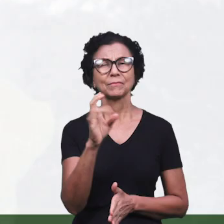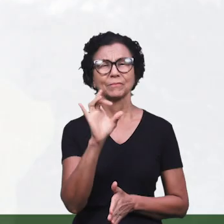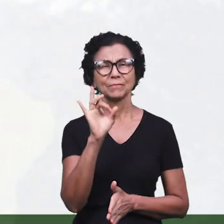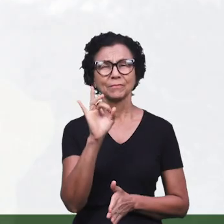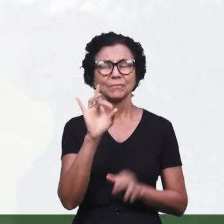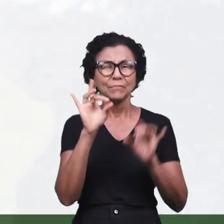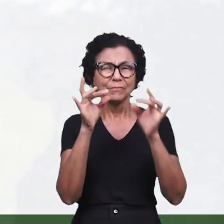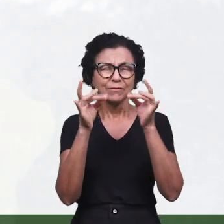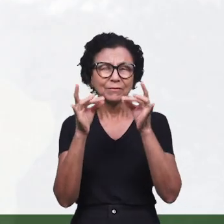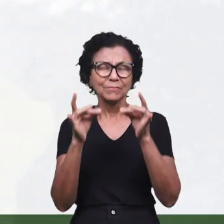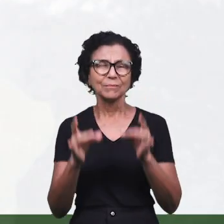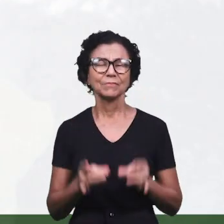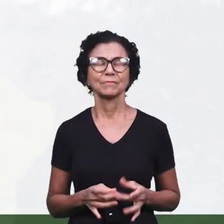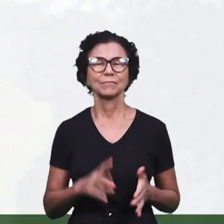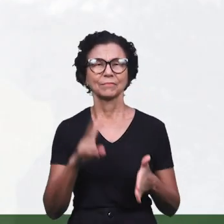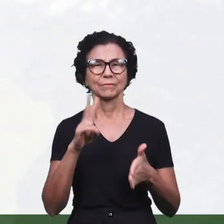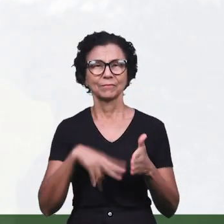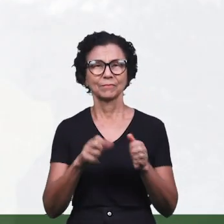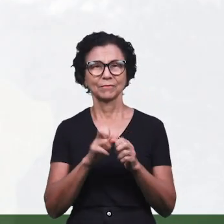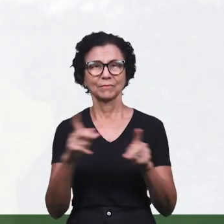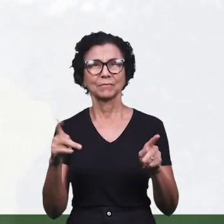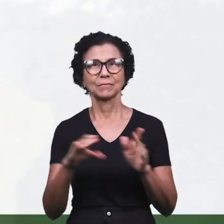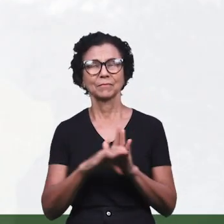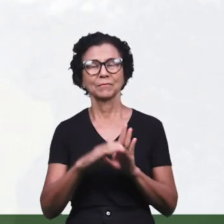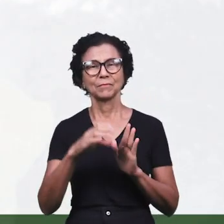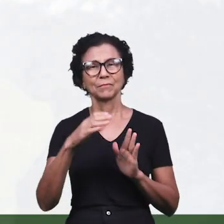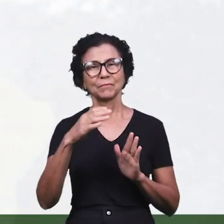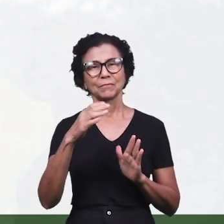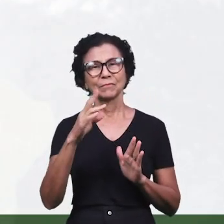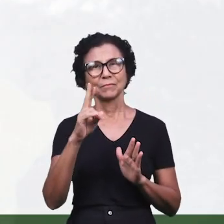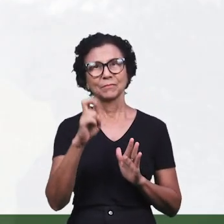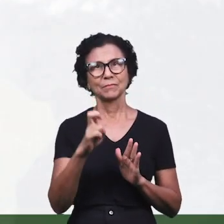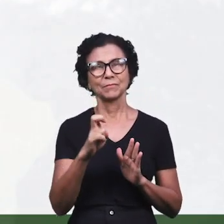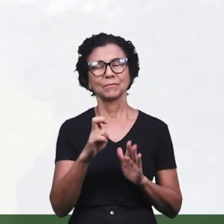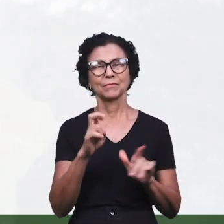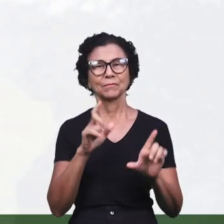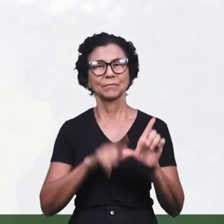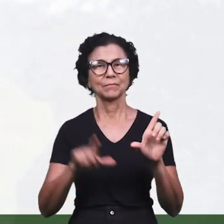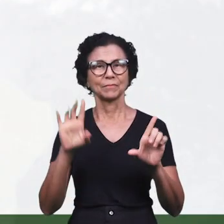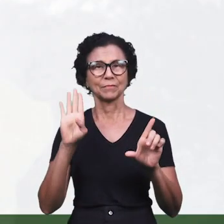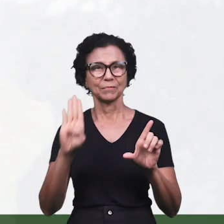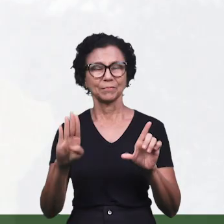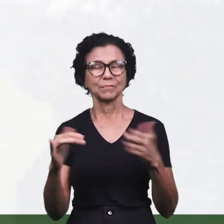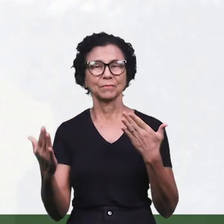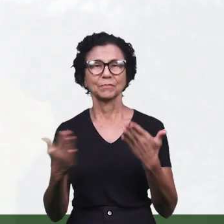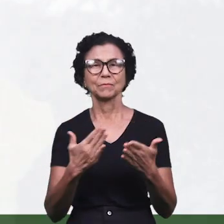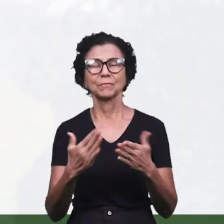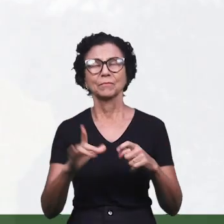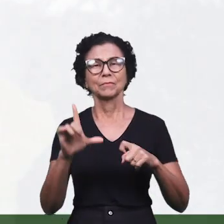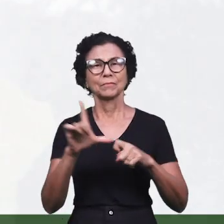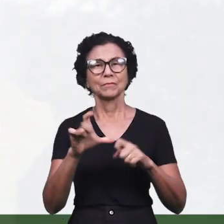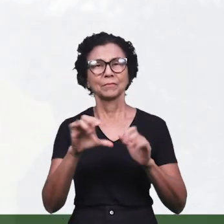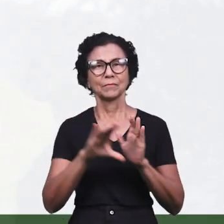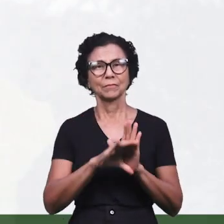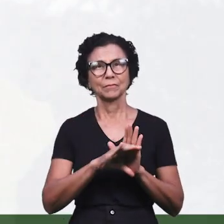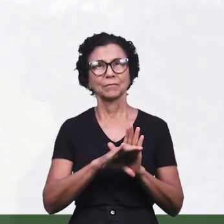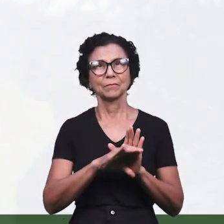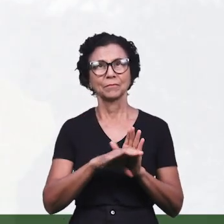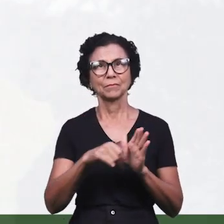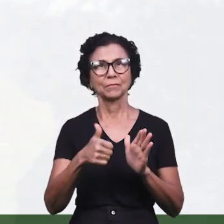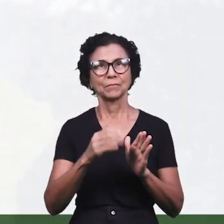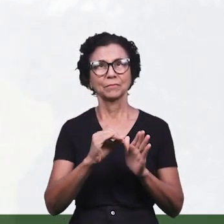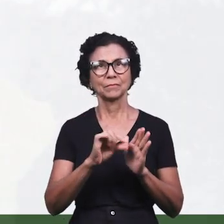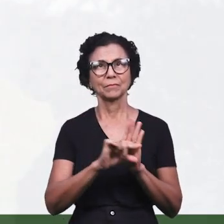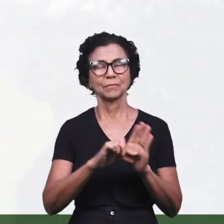B, comparado com Lucas capítulo 10, verso 20, letra B, aí vem a pergunta: o que